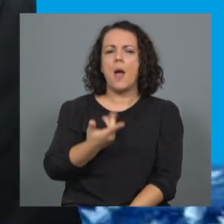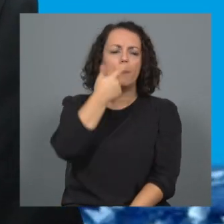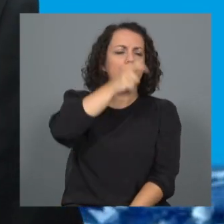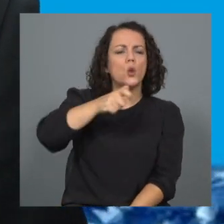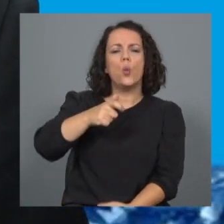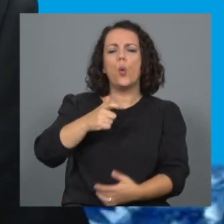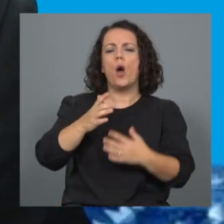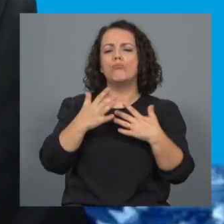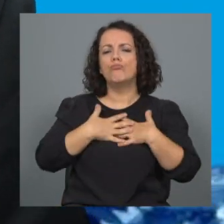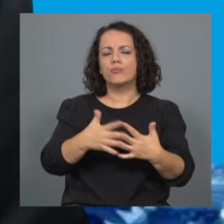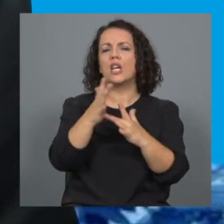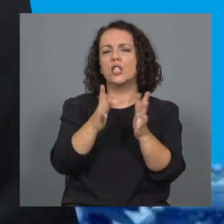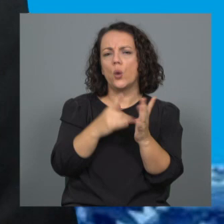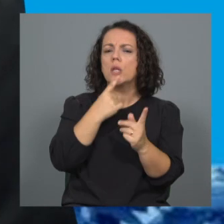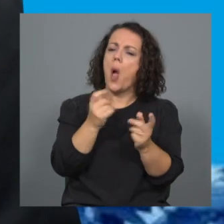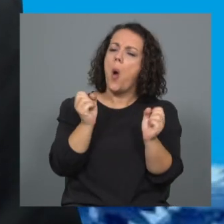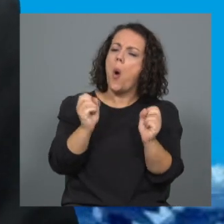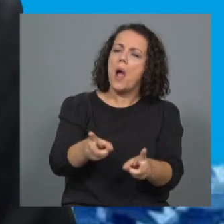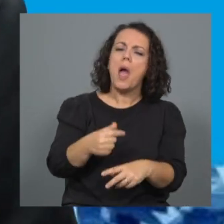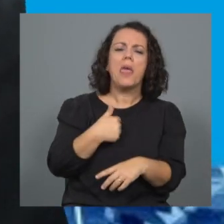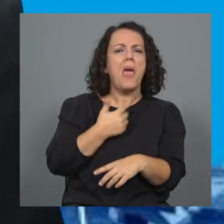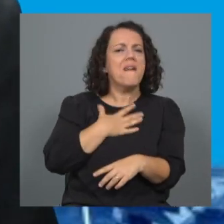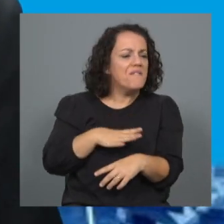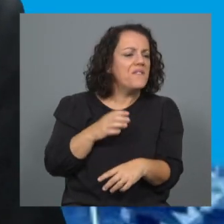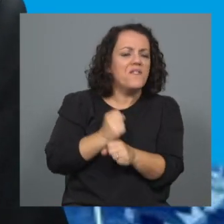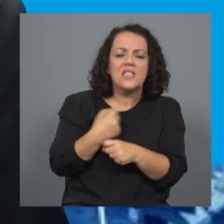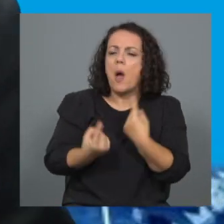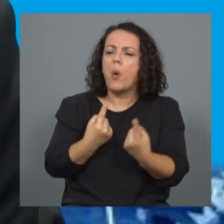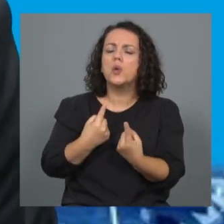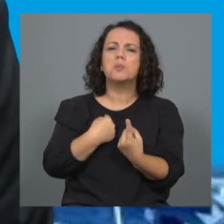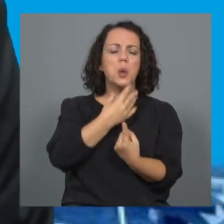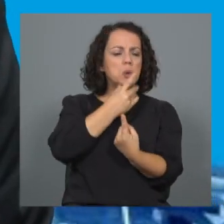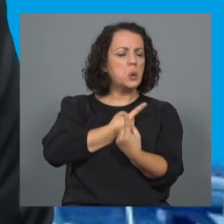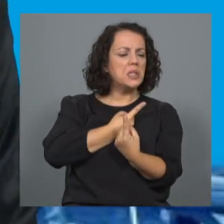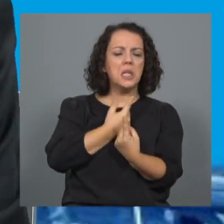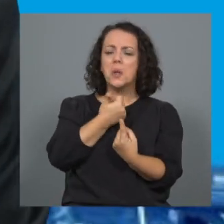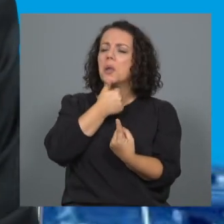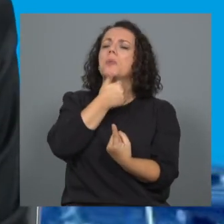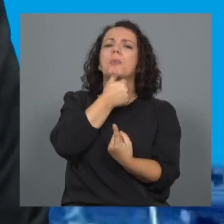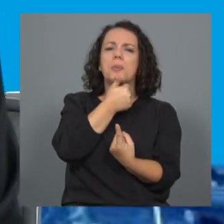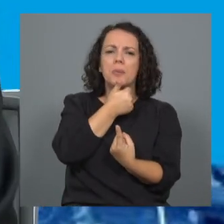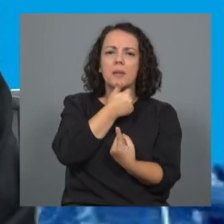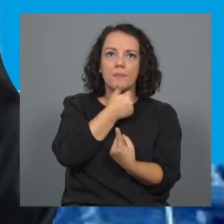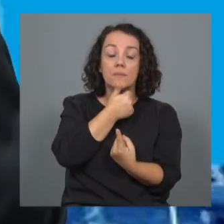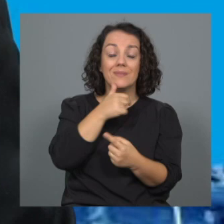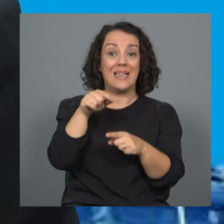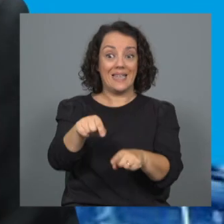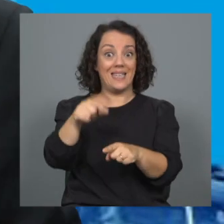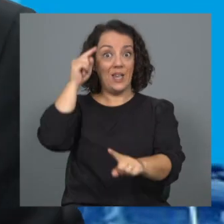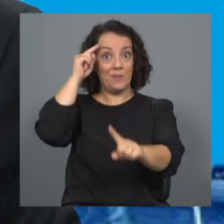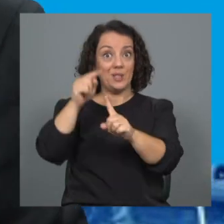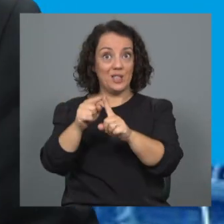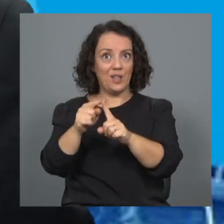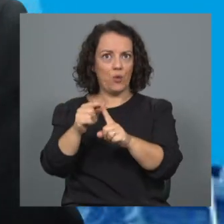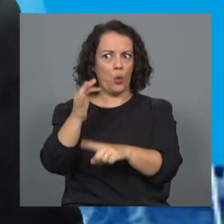acho que devo fazer qualquer coisa, mas sinto-me sozinho, como é que eu posso pôr em prática aquilo? E a ideia é aqui termos 49, não, sei